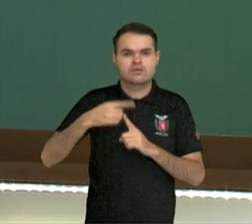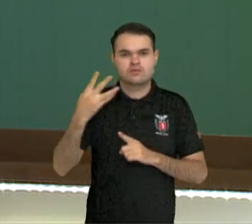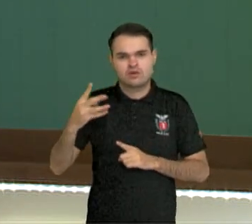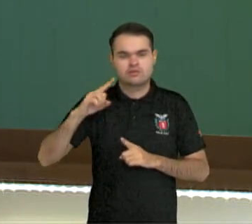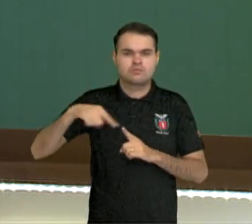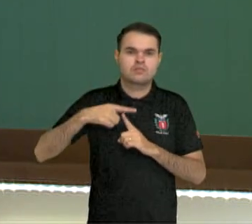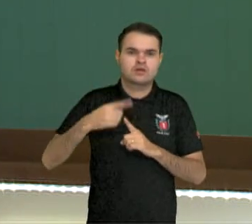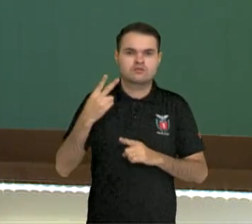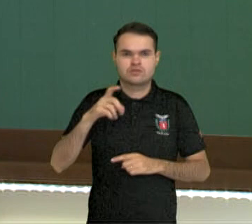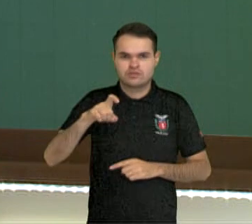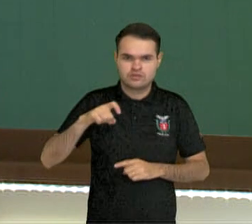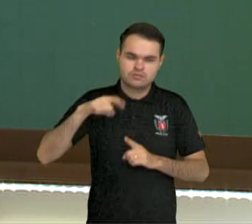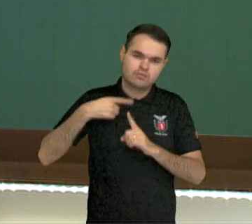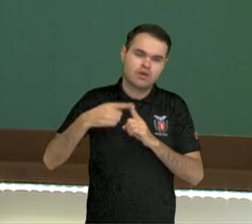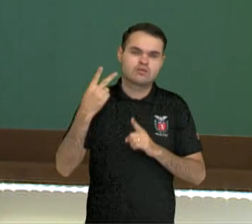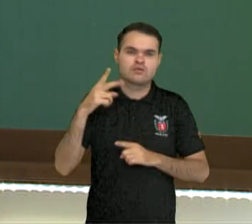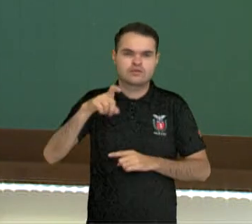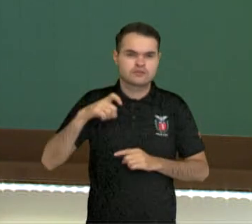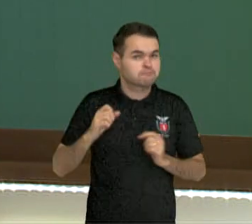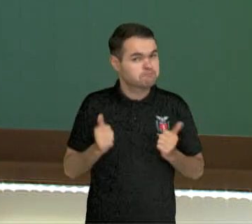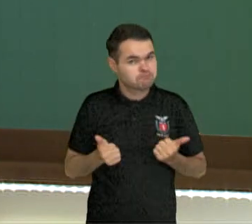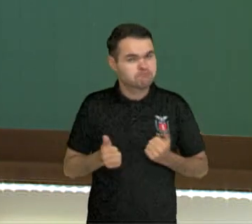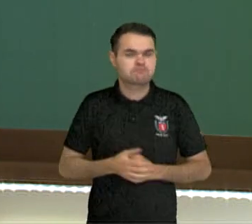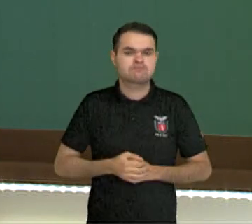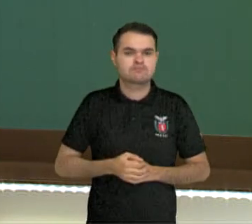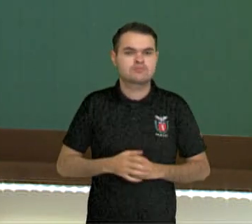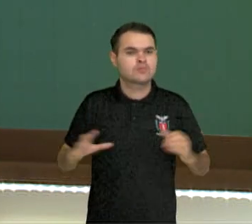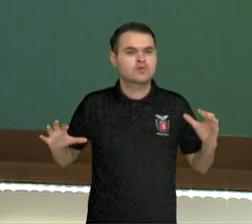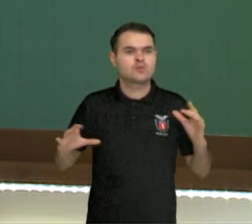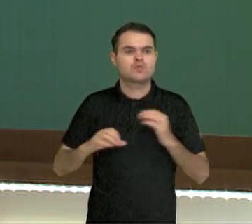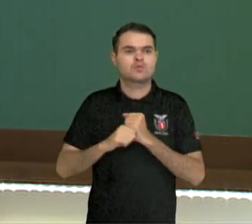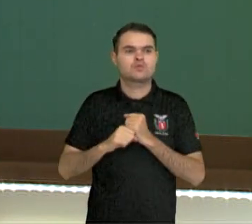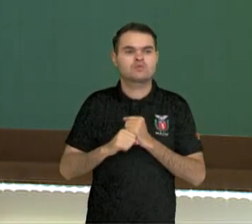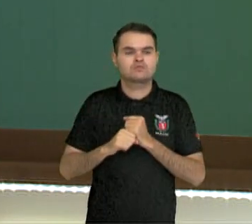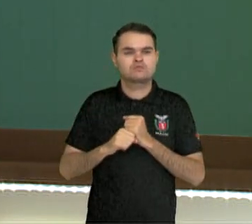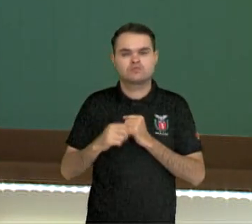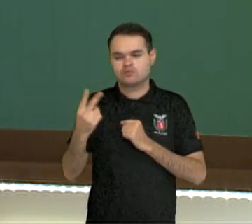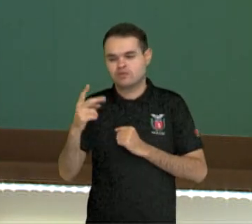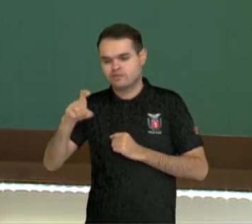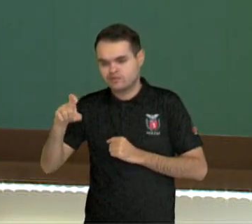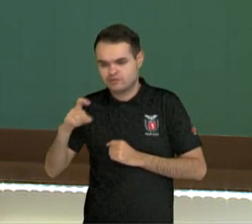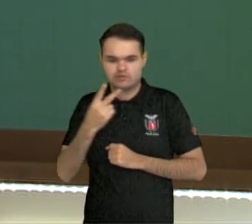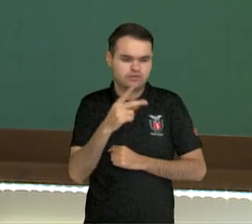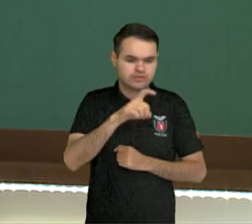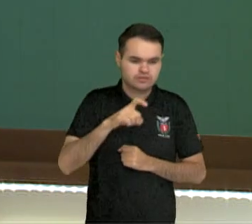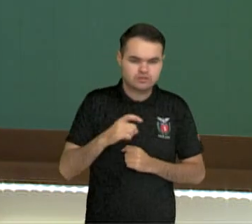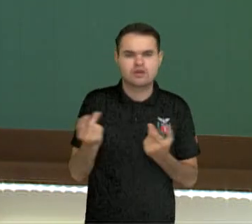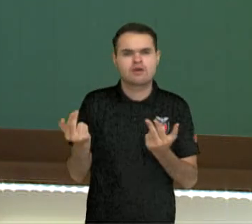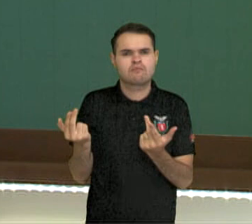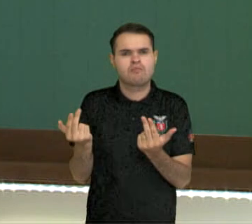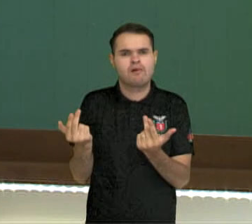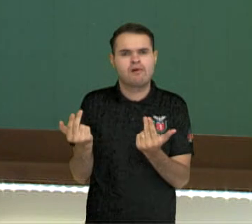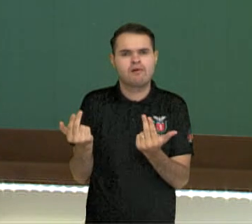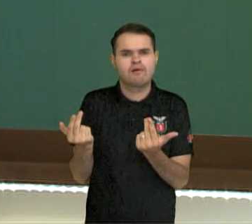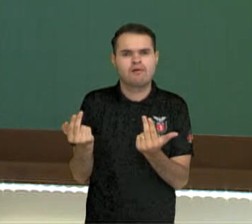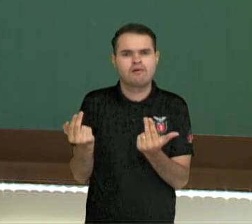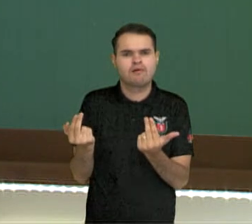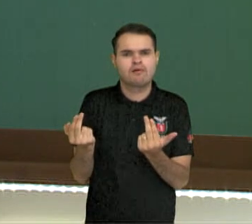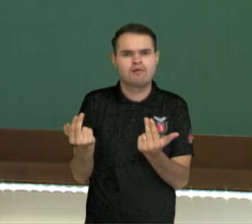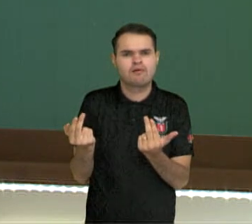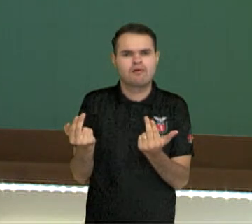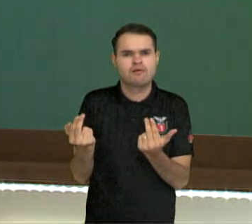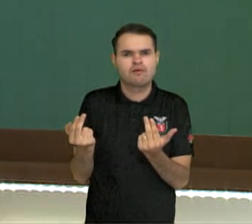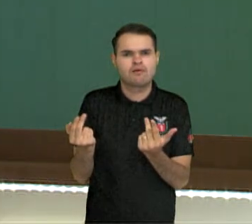2x, mais o 2x, ok? Então, totalizando, eu posso juntar esses dois termos porque eles são